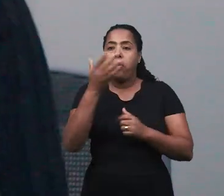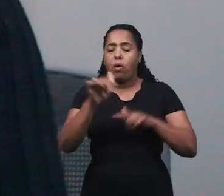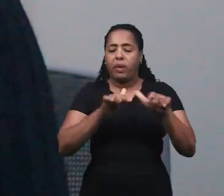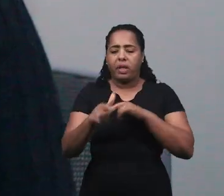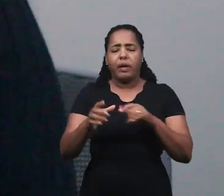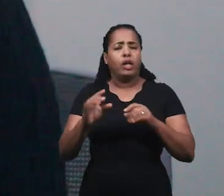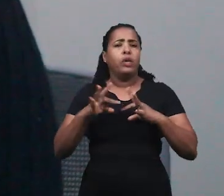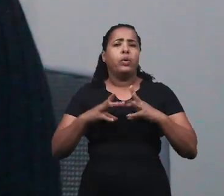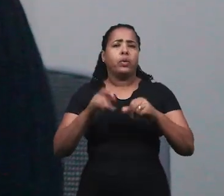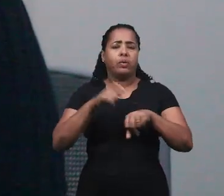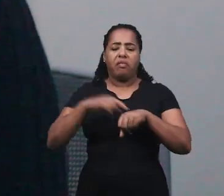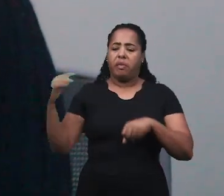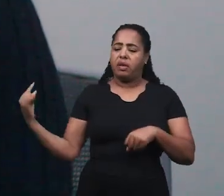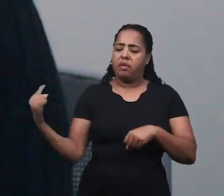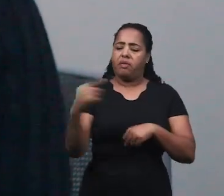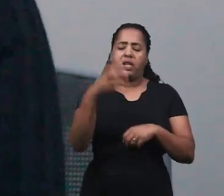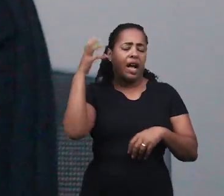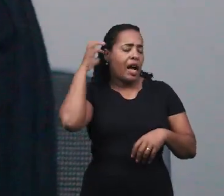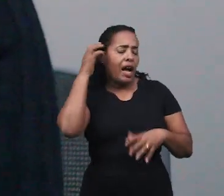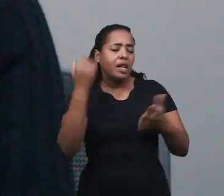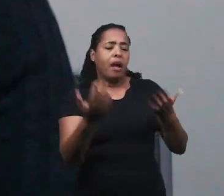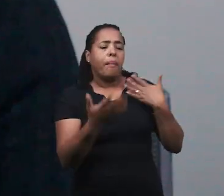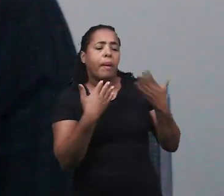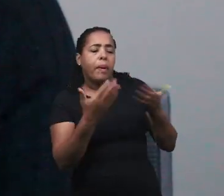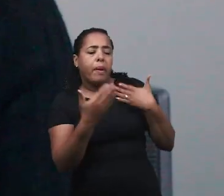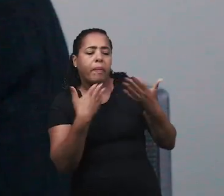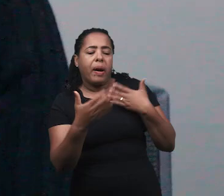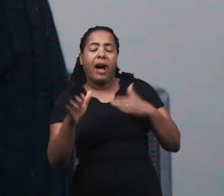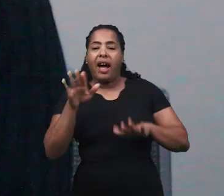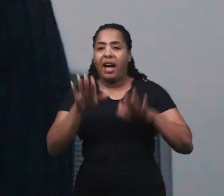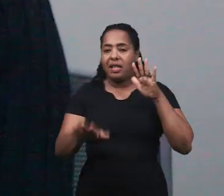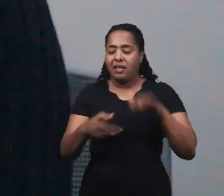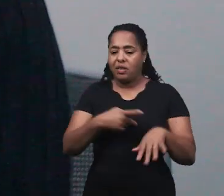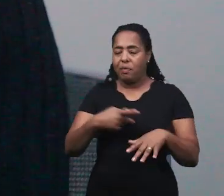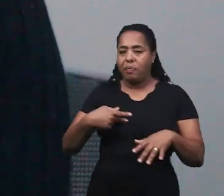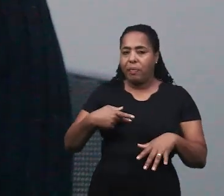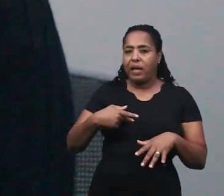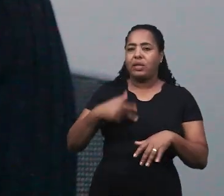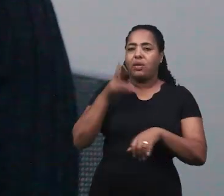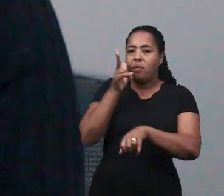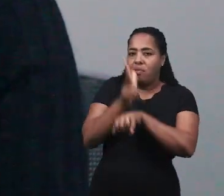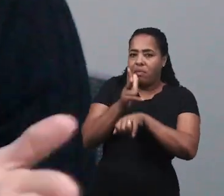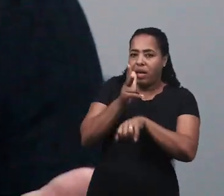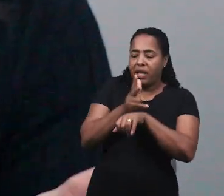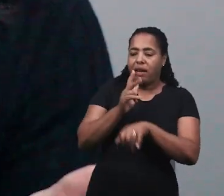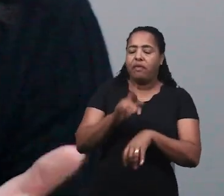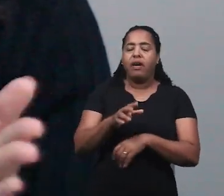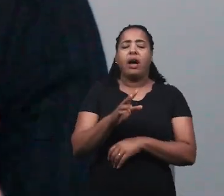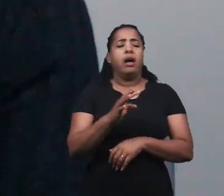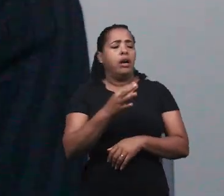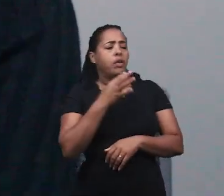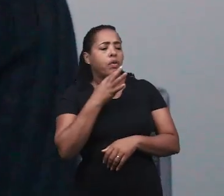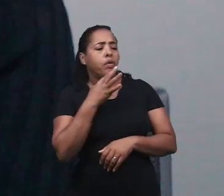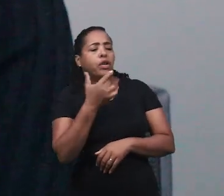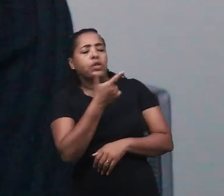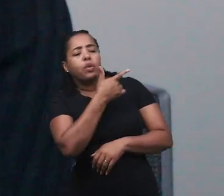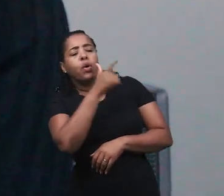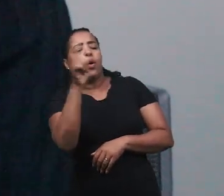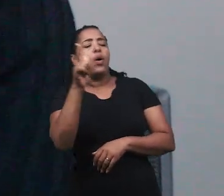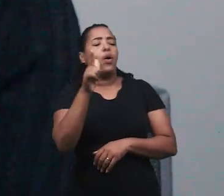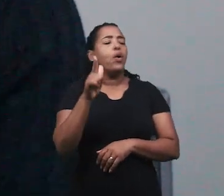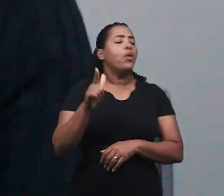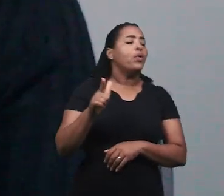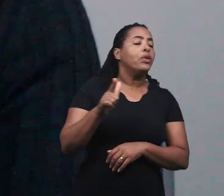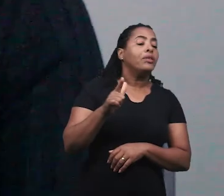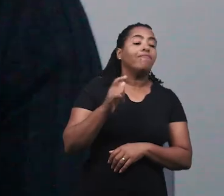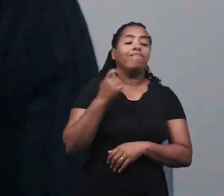vez que eu venho aqui na rádio, às vezes conversando com alguém, às vezes chega um pastor aqui para gravar, estou gravando outro, eu conheço outra fonte